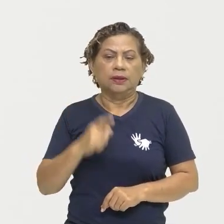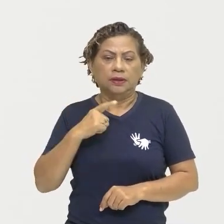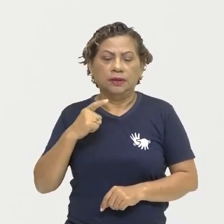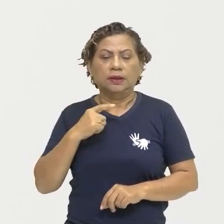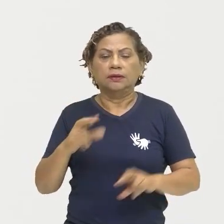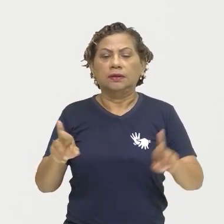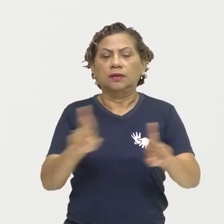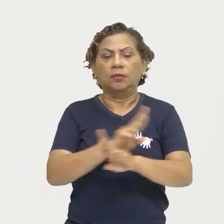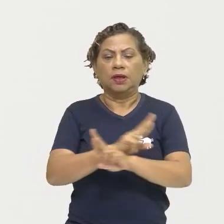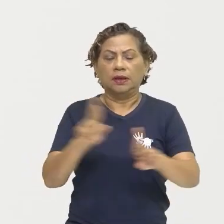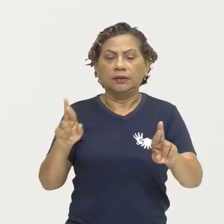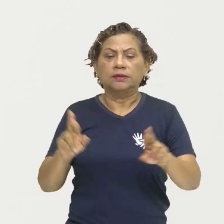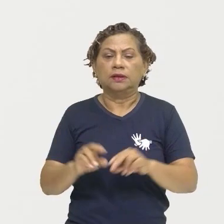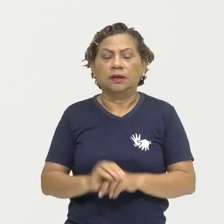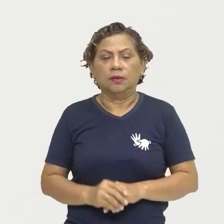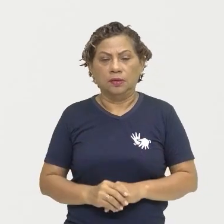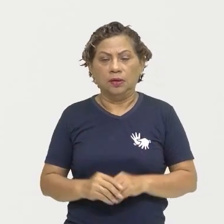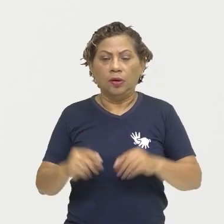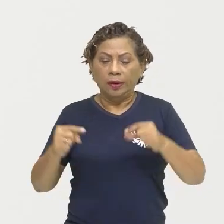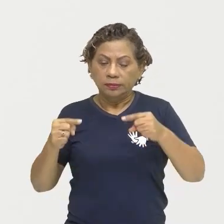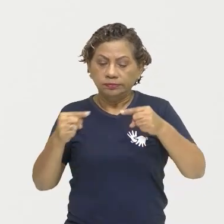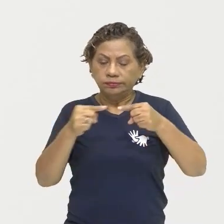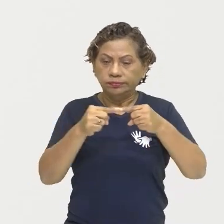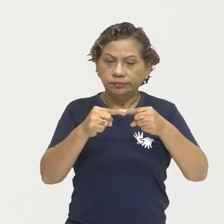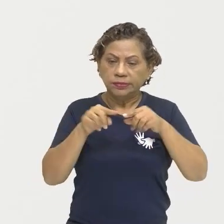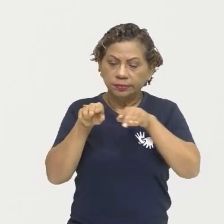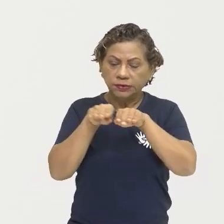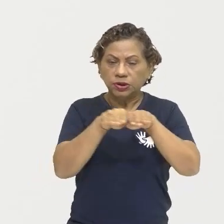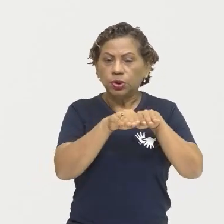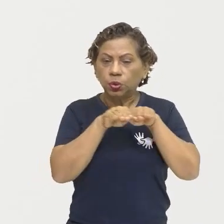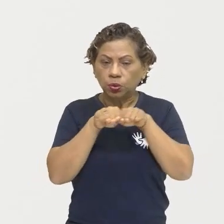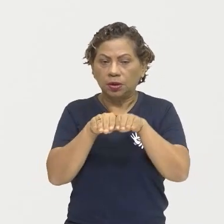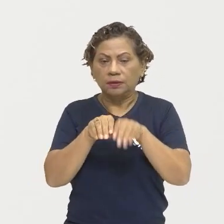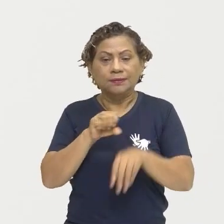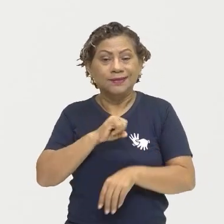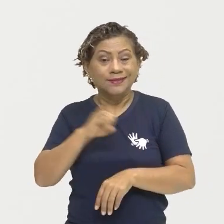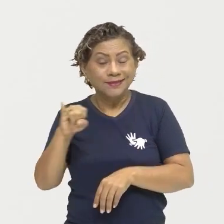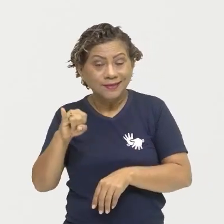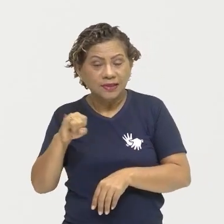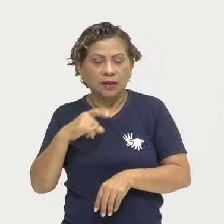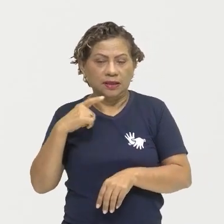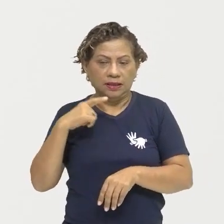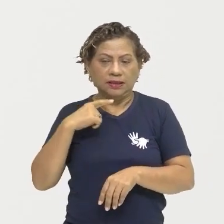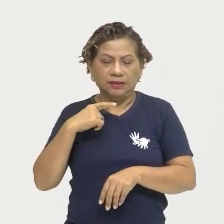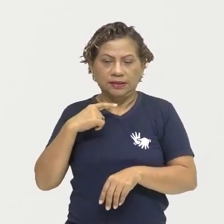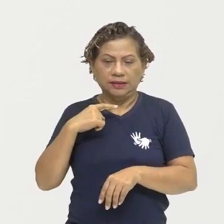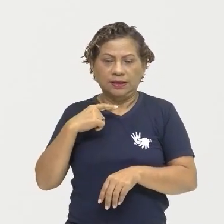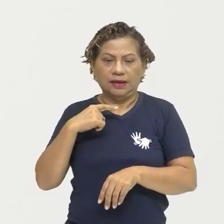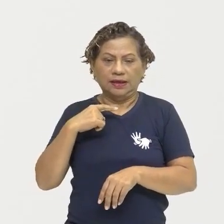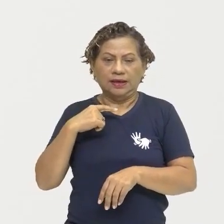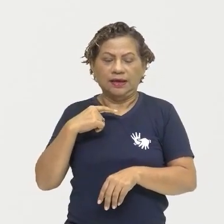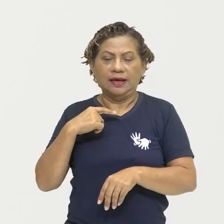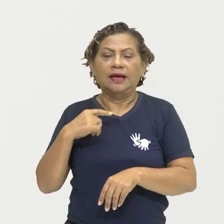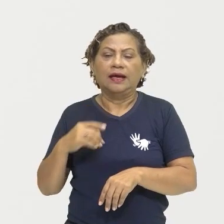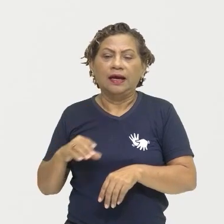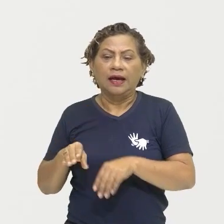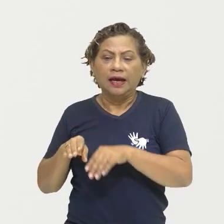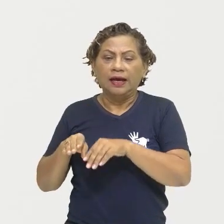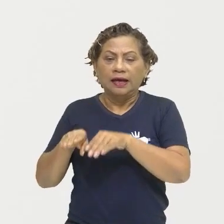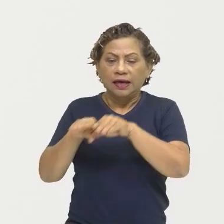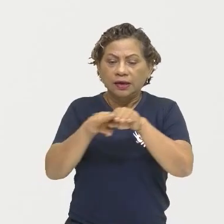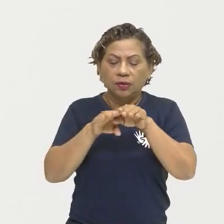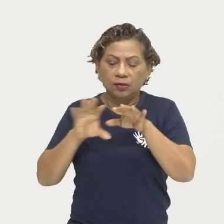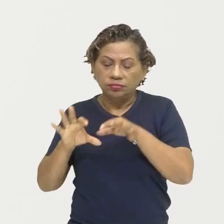relacionada, ou seja, ligada a outra de igual função. Se ela está ligada a outra oração de igual